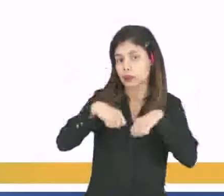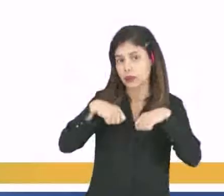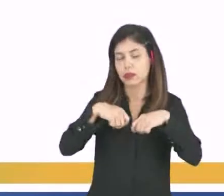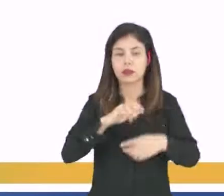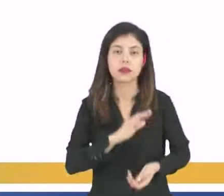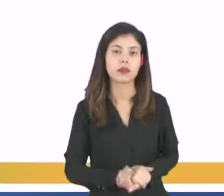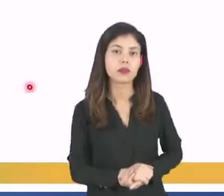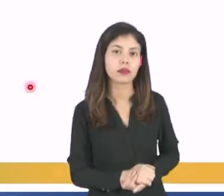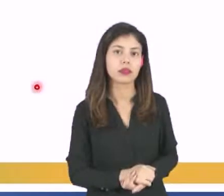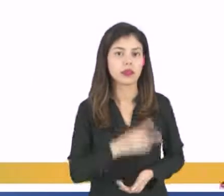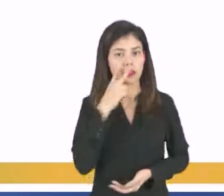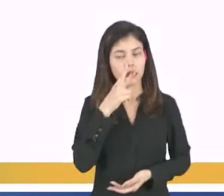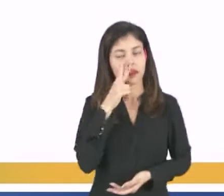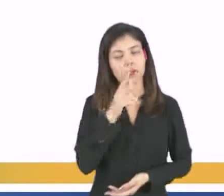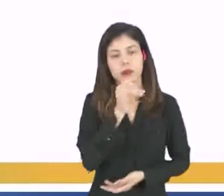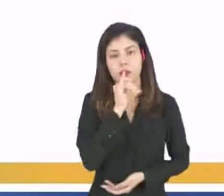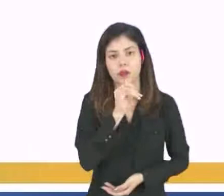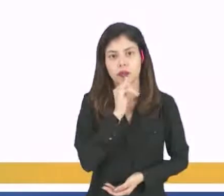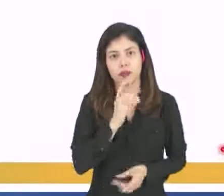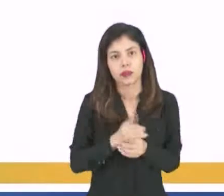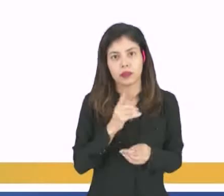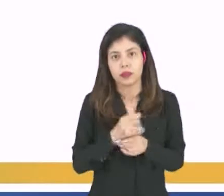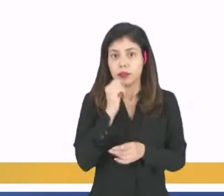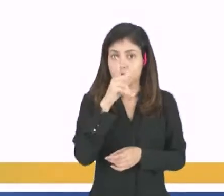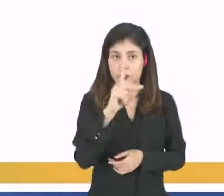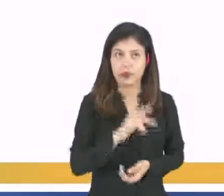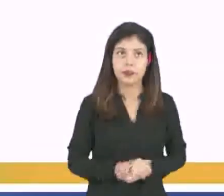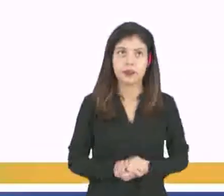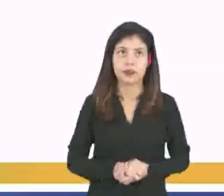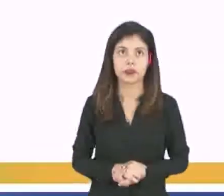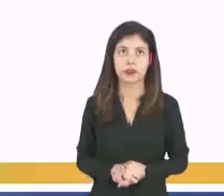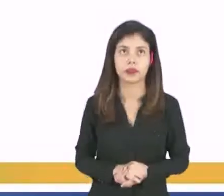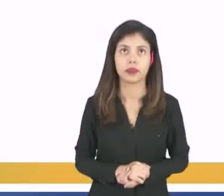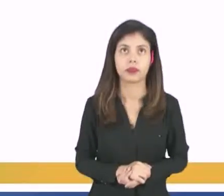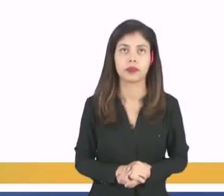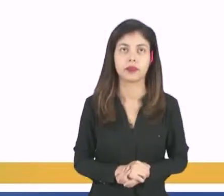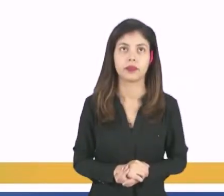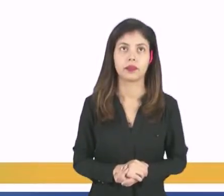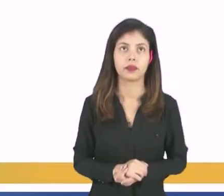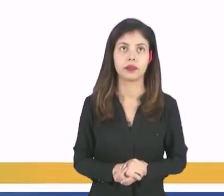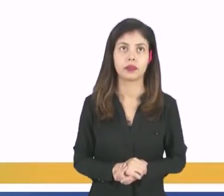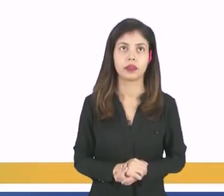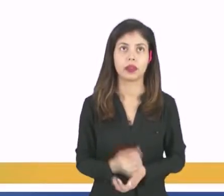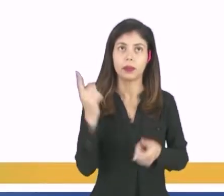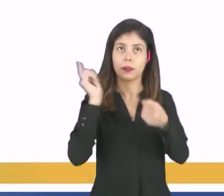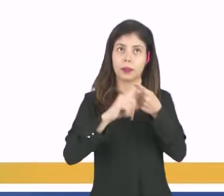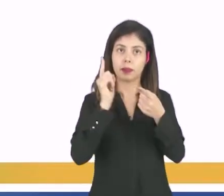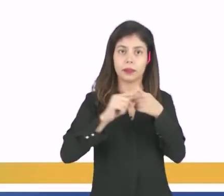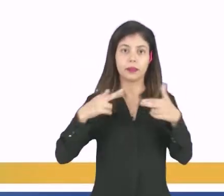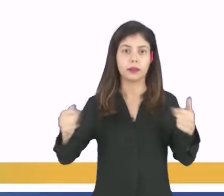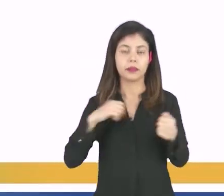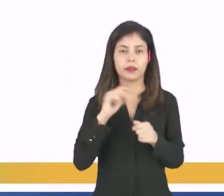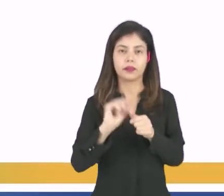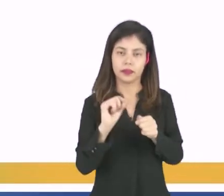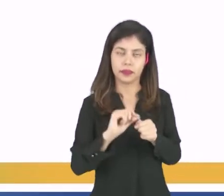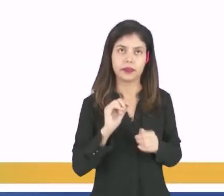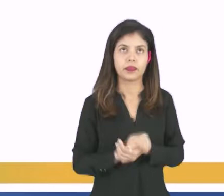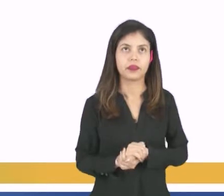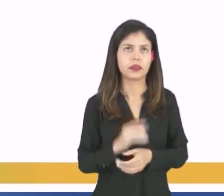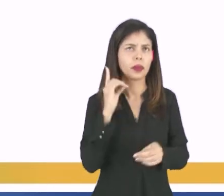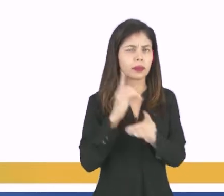inteiros possíveis. A gente vai estar vendo os exemplos para identificá-los, ok? Então aqui, ó, primeira coisa que a gente precisa